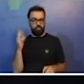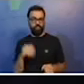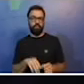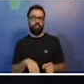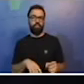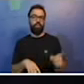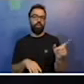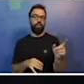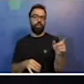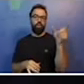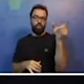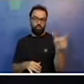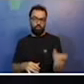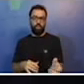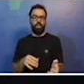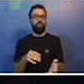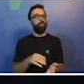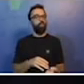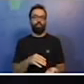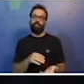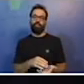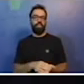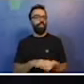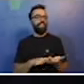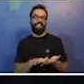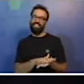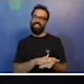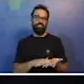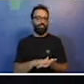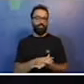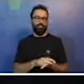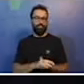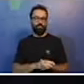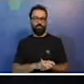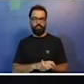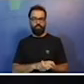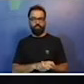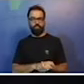do exterior. O verbo fazer indicando tempo decorrido.